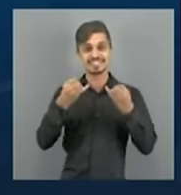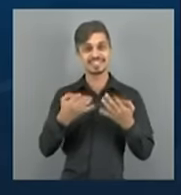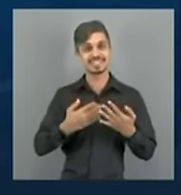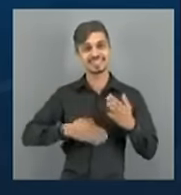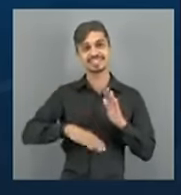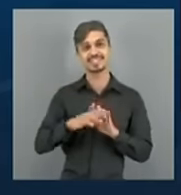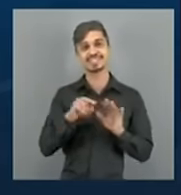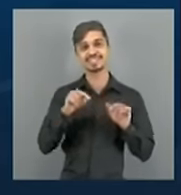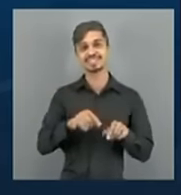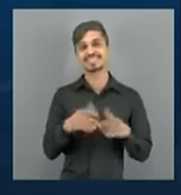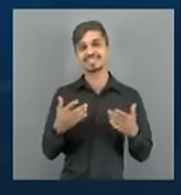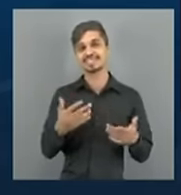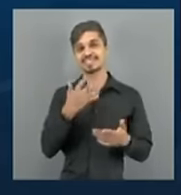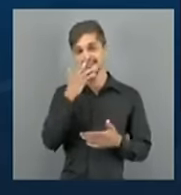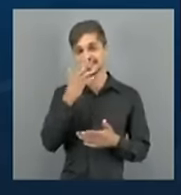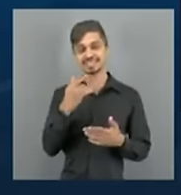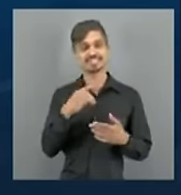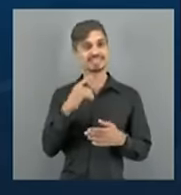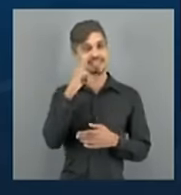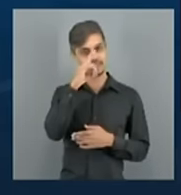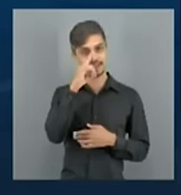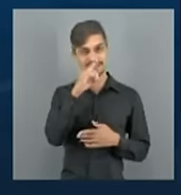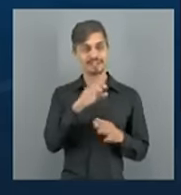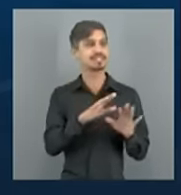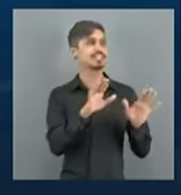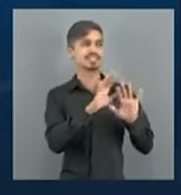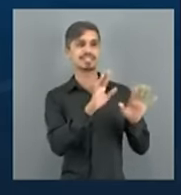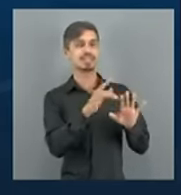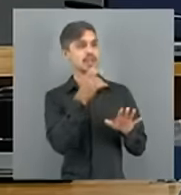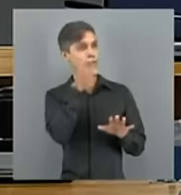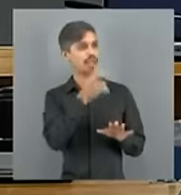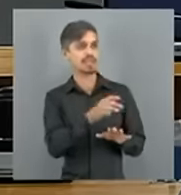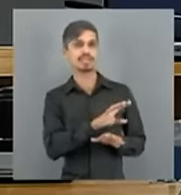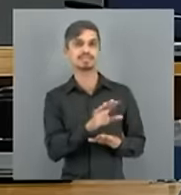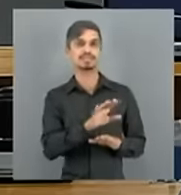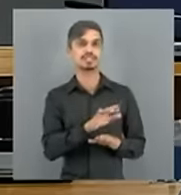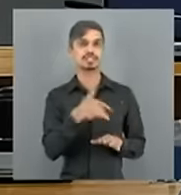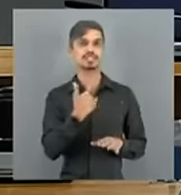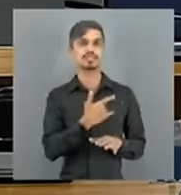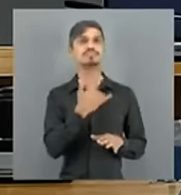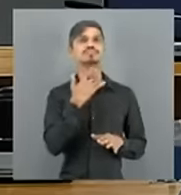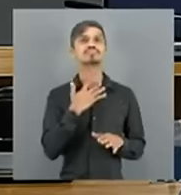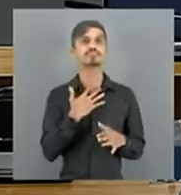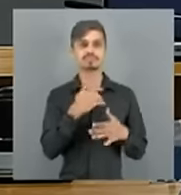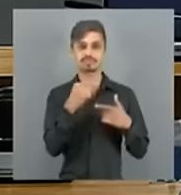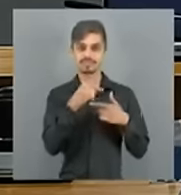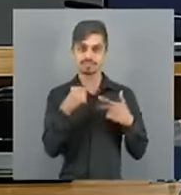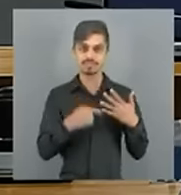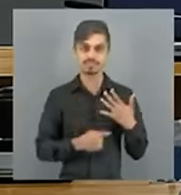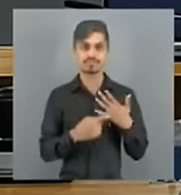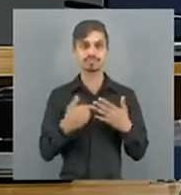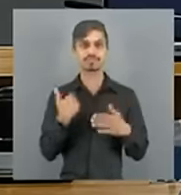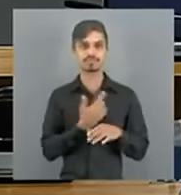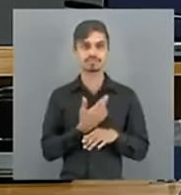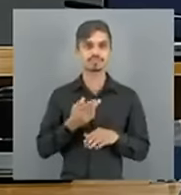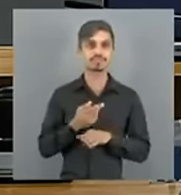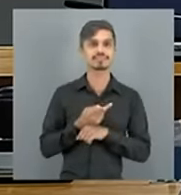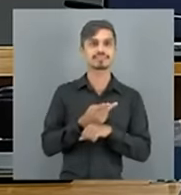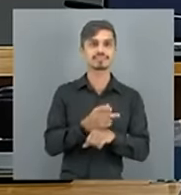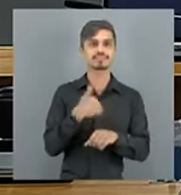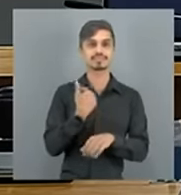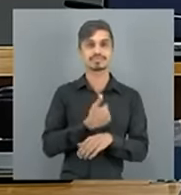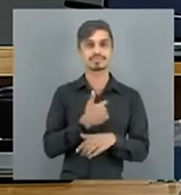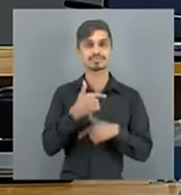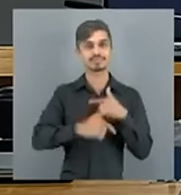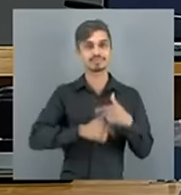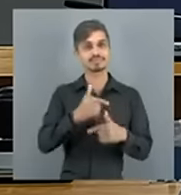vai triplicar o nosso interesse. Nosso interesse não é esse. Ter os elementos para que a gente possa correr atrás. Seguir o nosso trabalho, né?